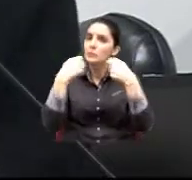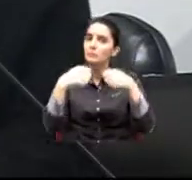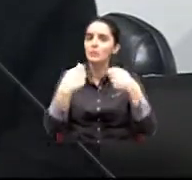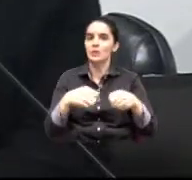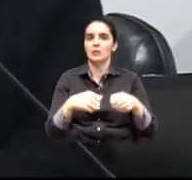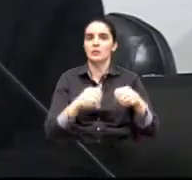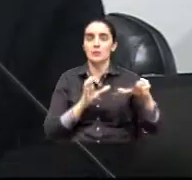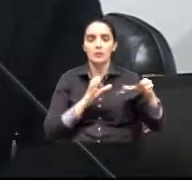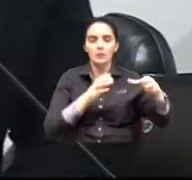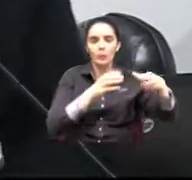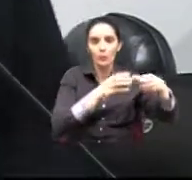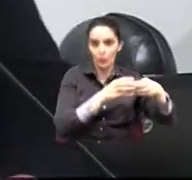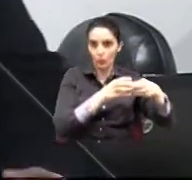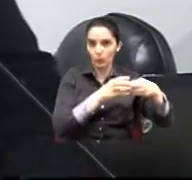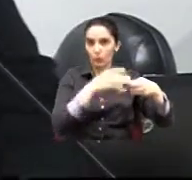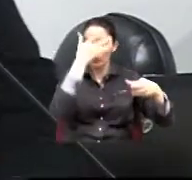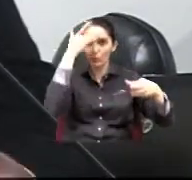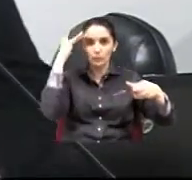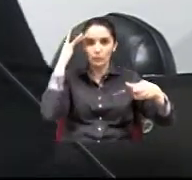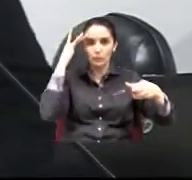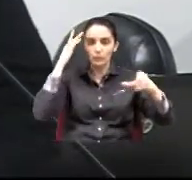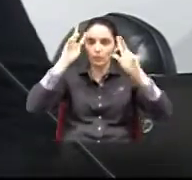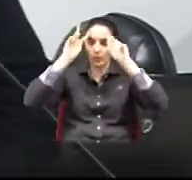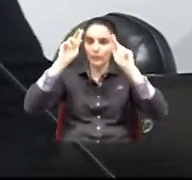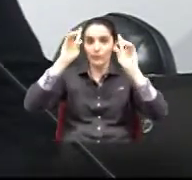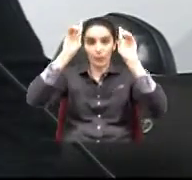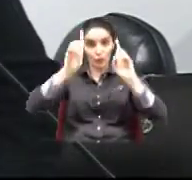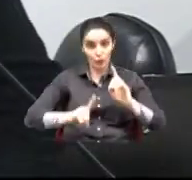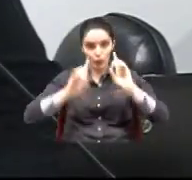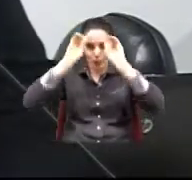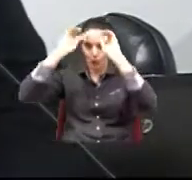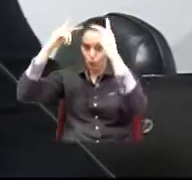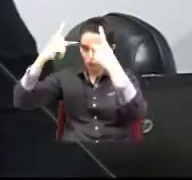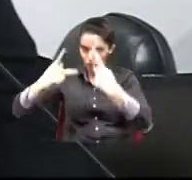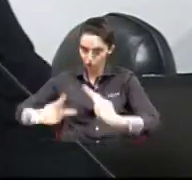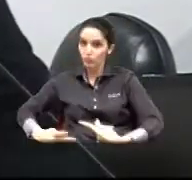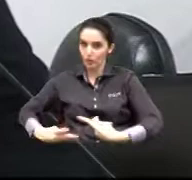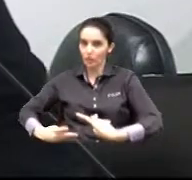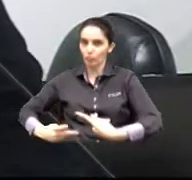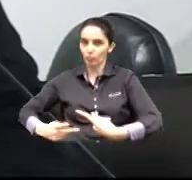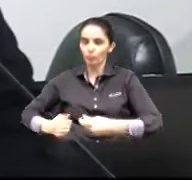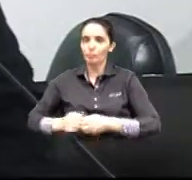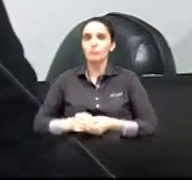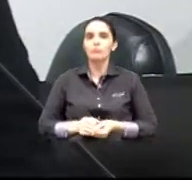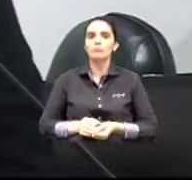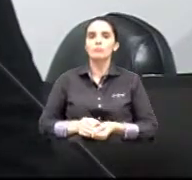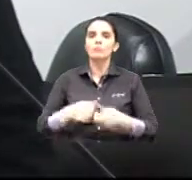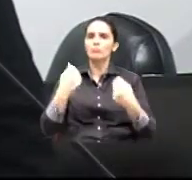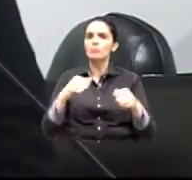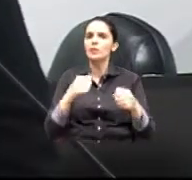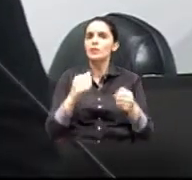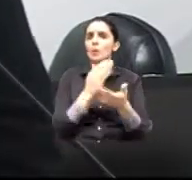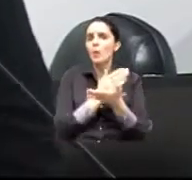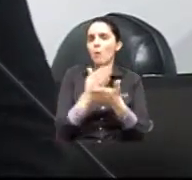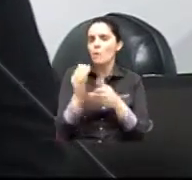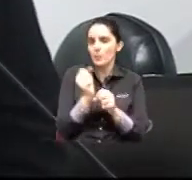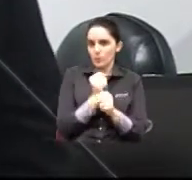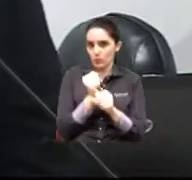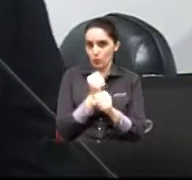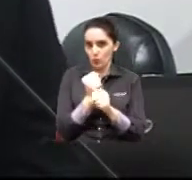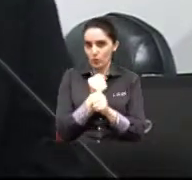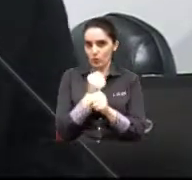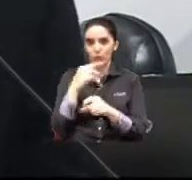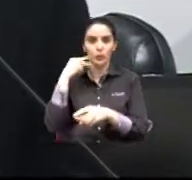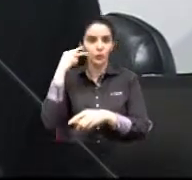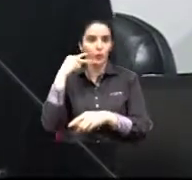pessoa com deficiência, que é direitos humanos, que está junto, as duas. E é muito oportuno que no começo do ano, eu e alguns vereadores,